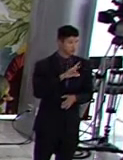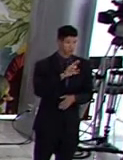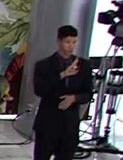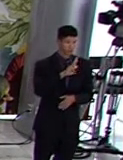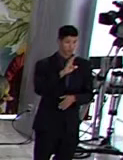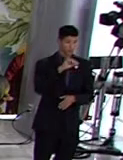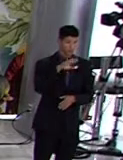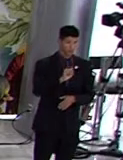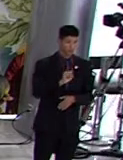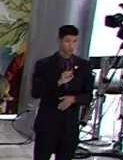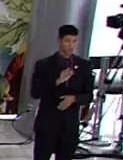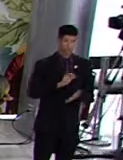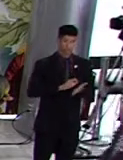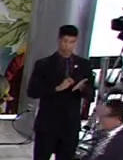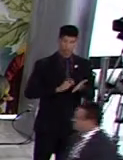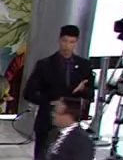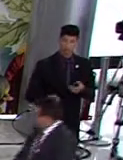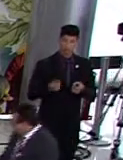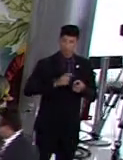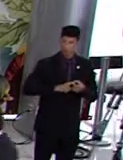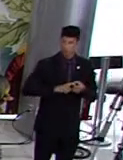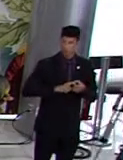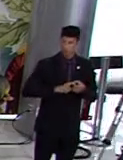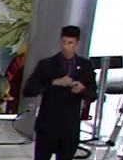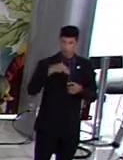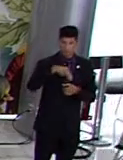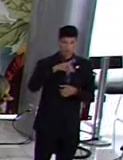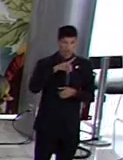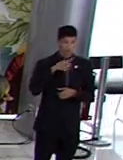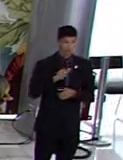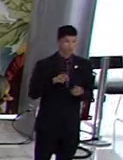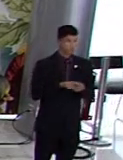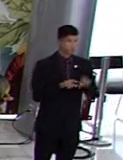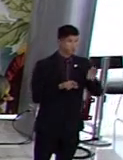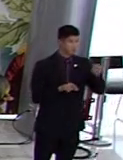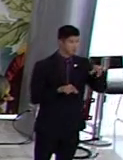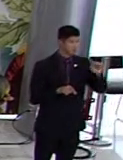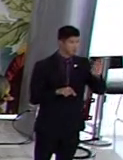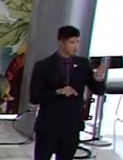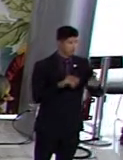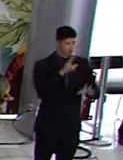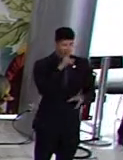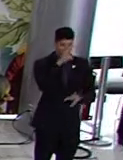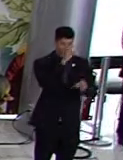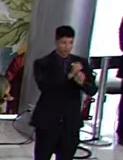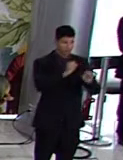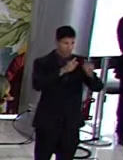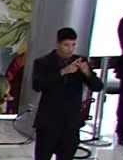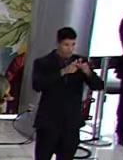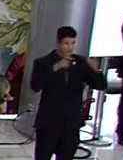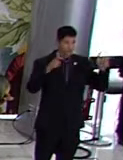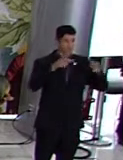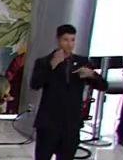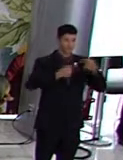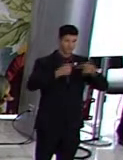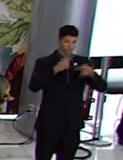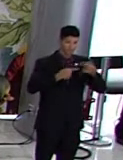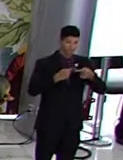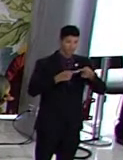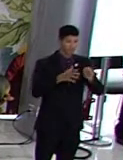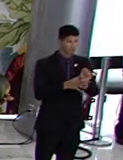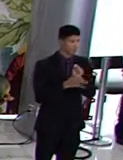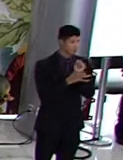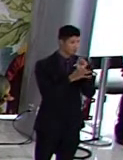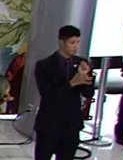dos Santos, que assinam parceria entre MDA e Conab para fortalecer e ampliar a política de